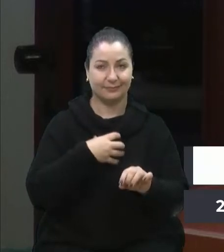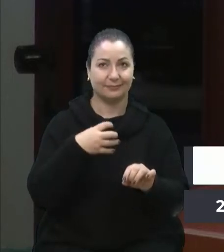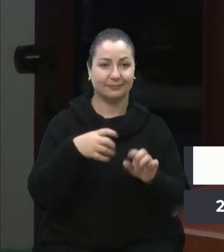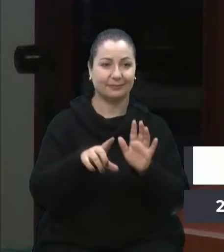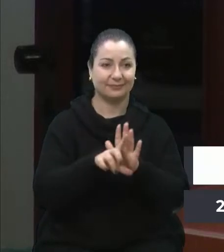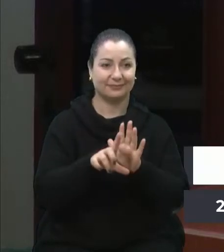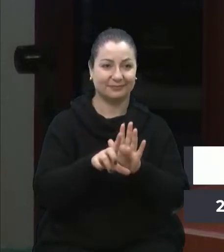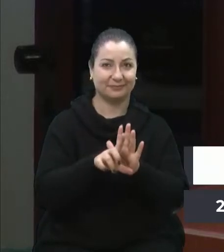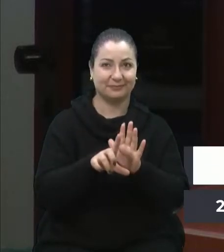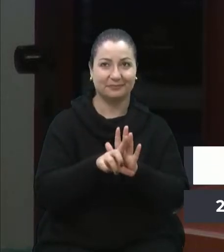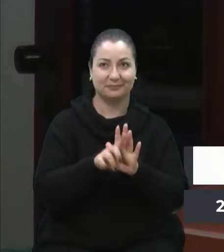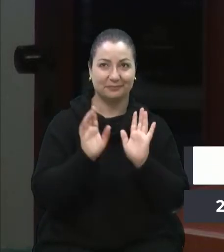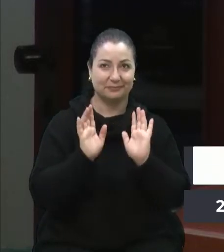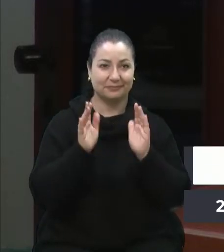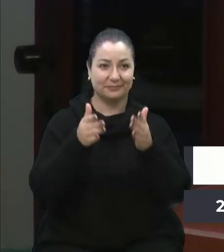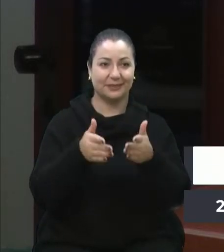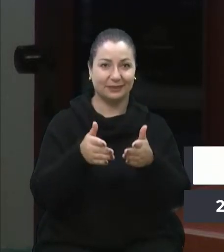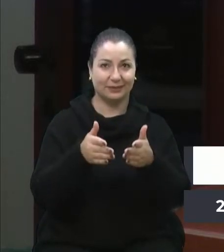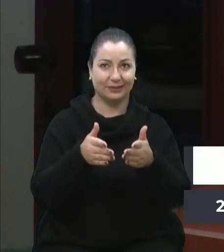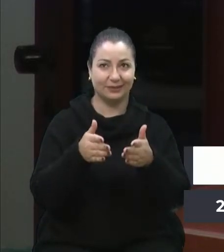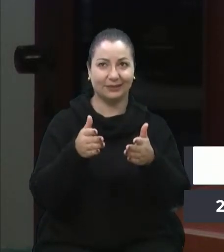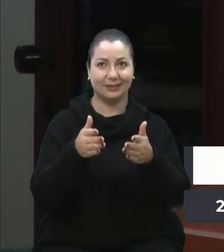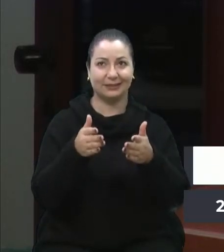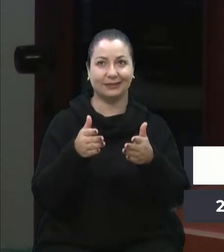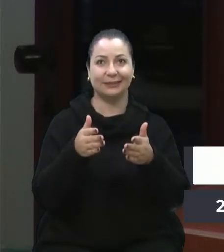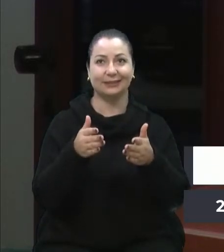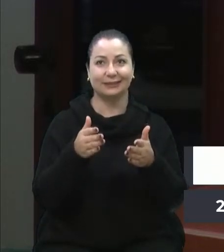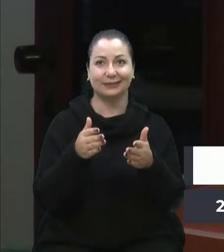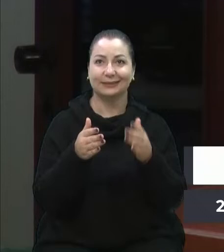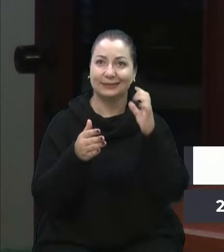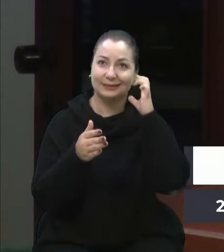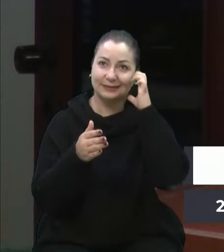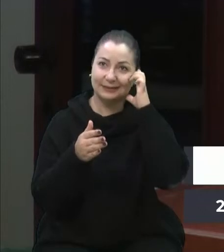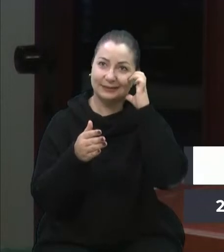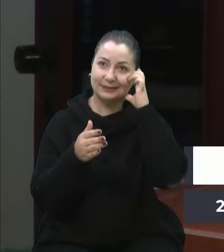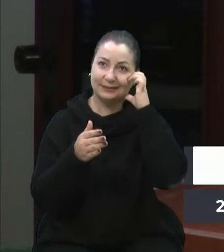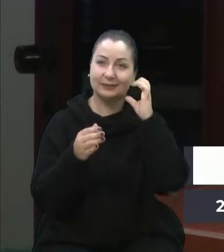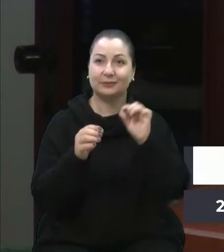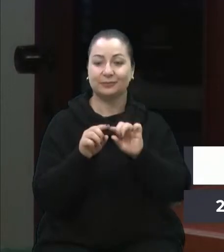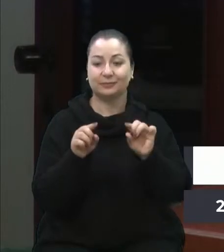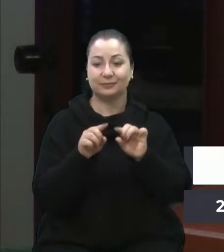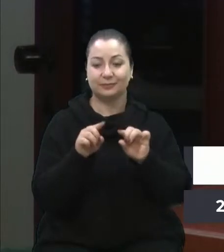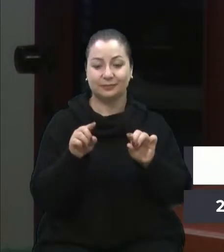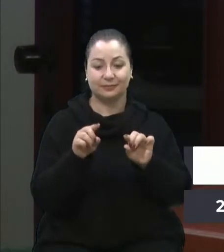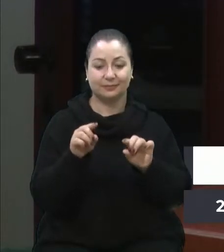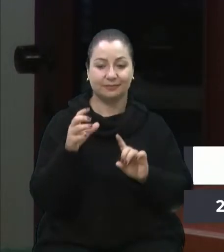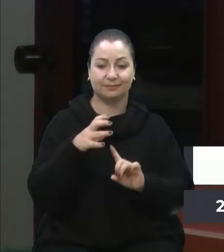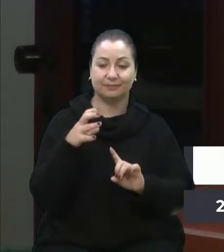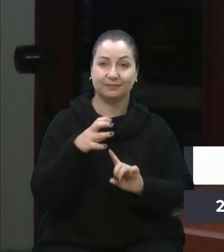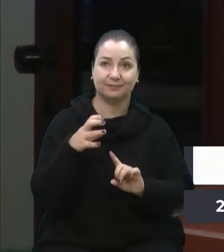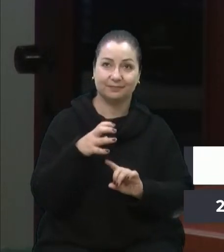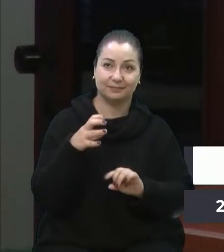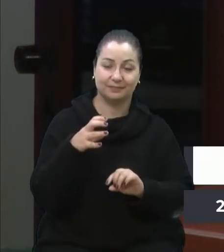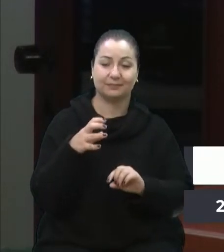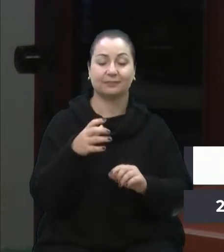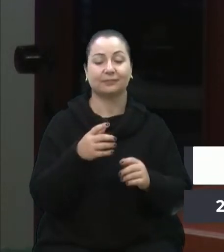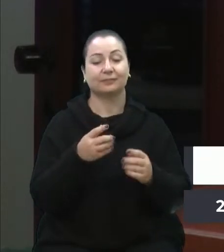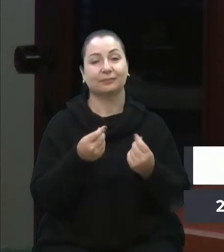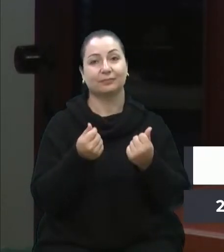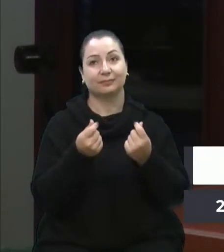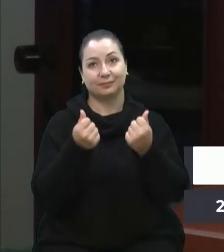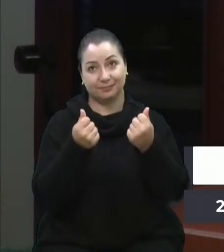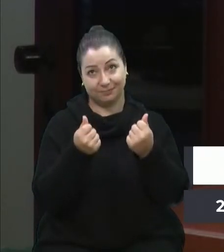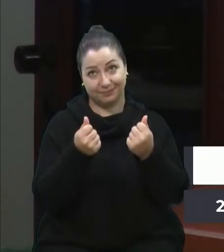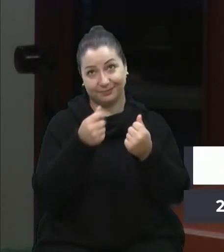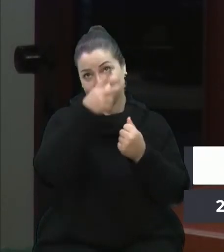lei específica. Também, e não obstante não acarretar a proposição impacto orçamentário e diminuição de